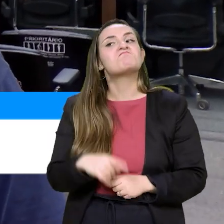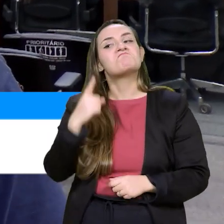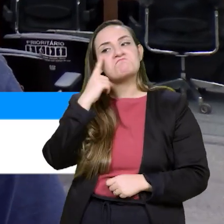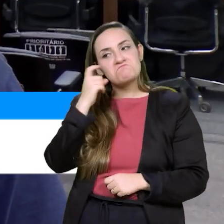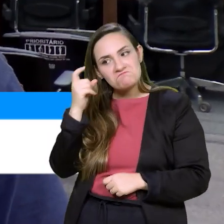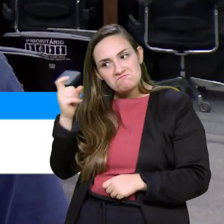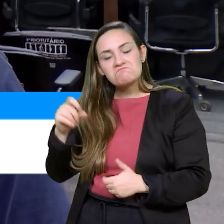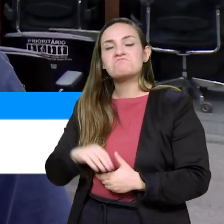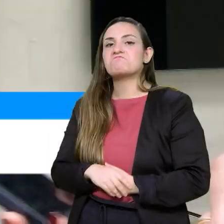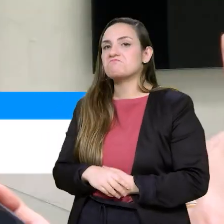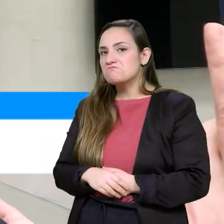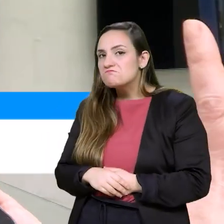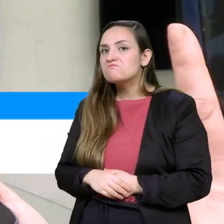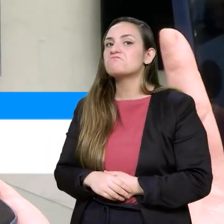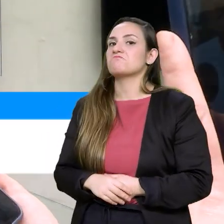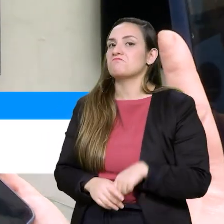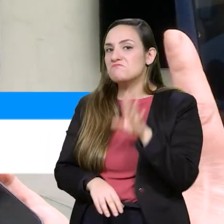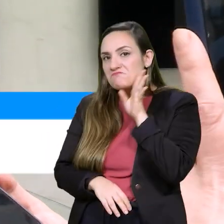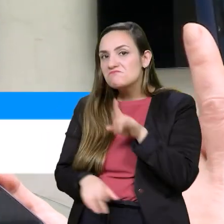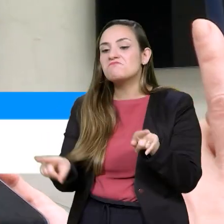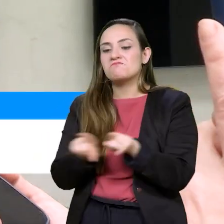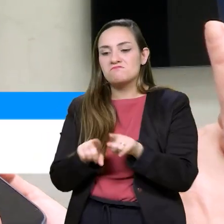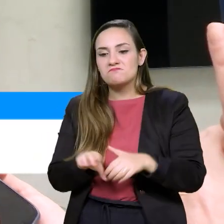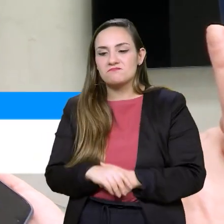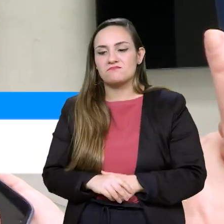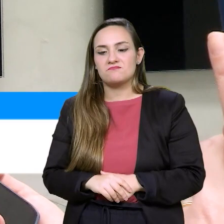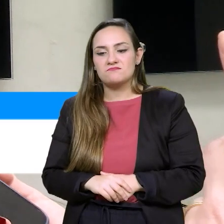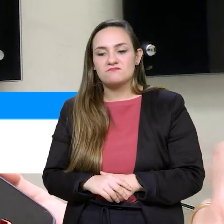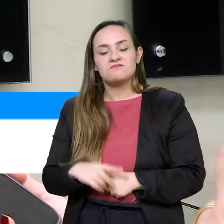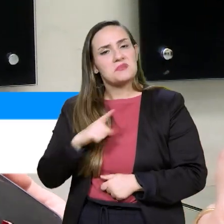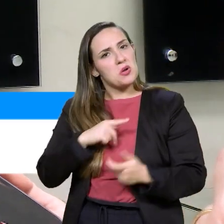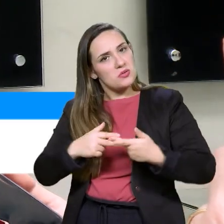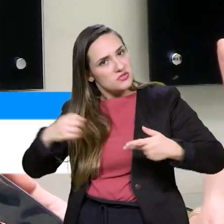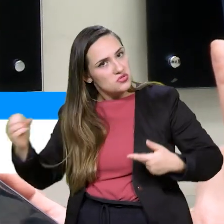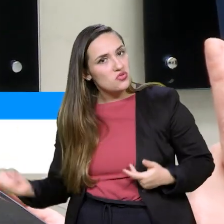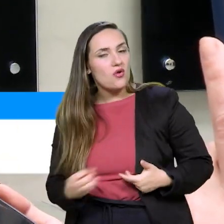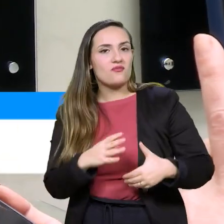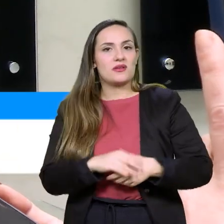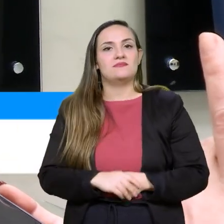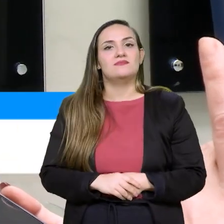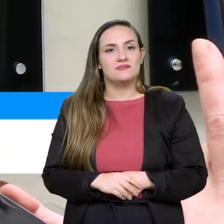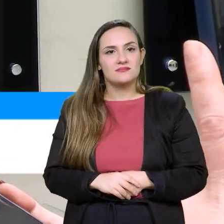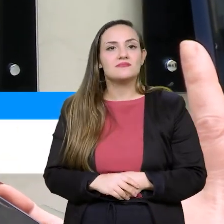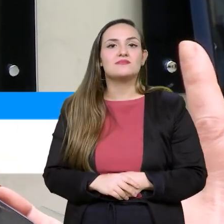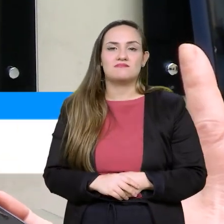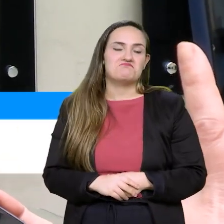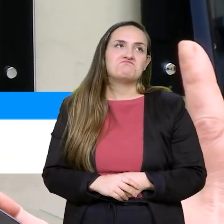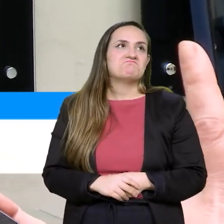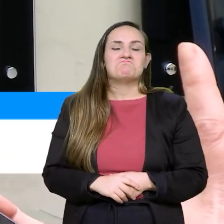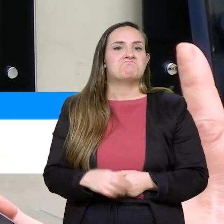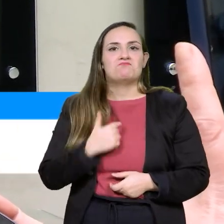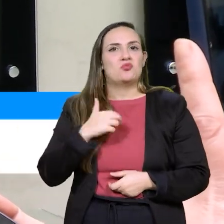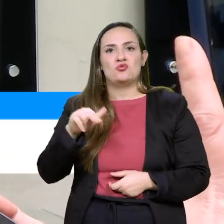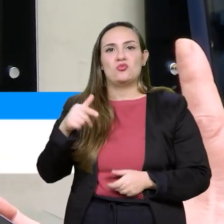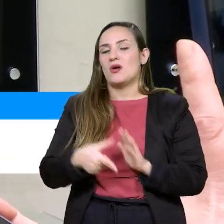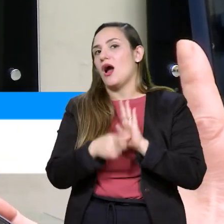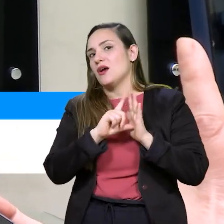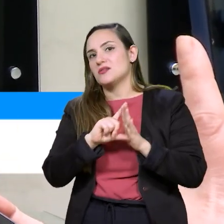coisa nova, está sendo bem legal. Eu achei muito interessante e legal também. Uma coisa nova